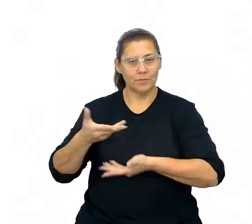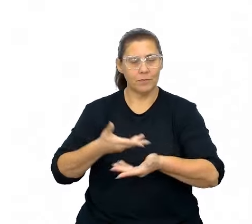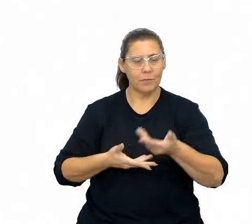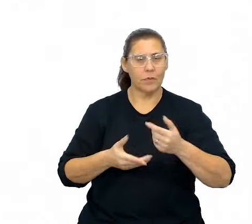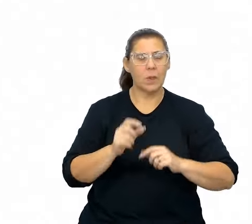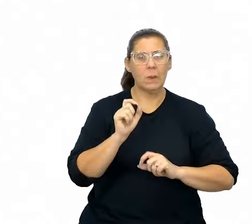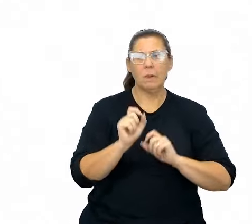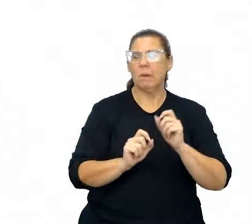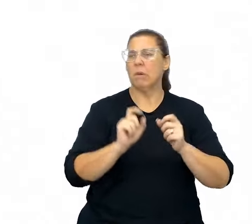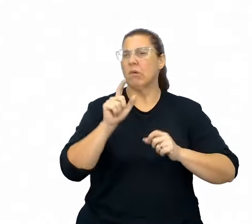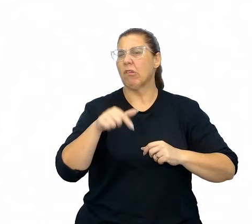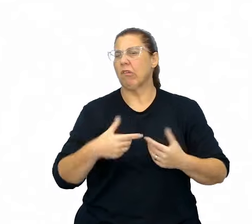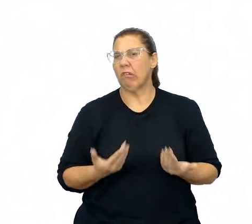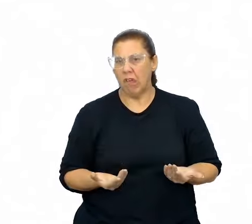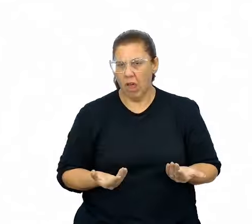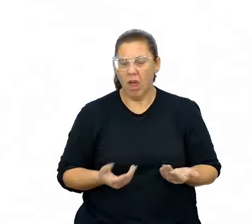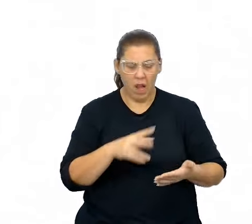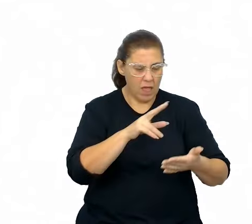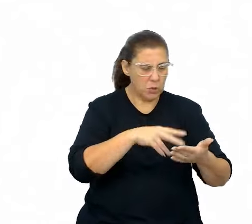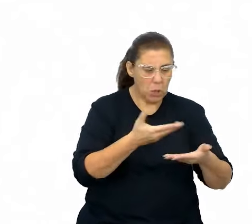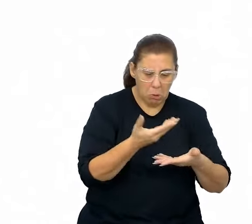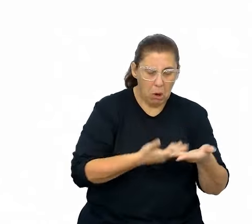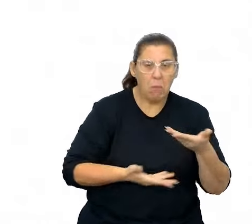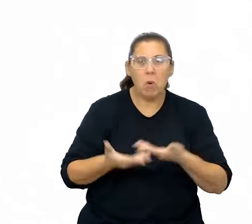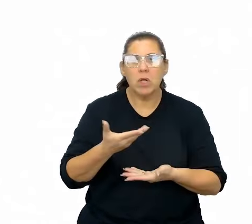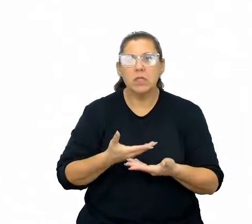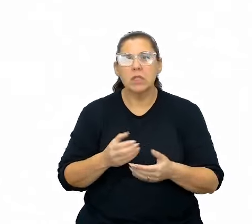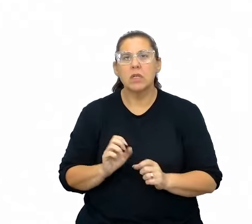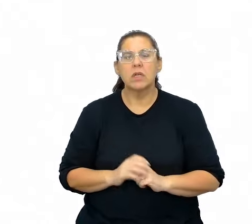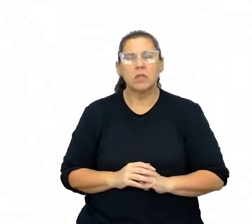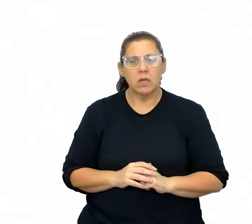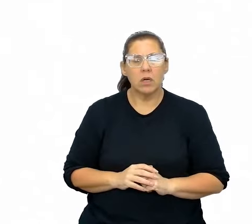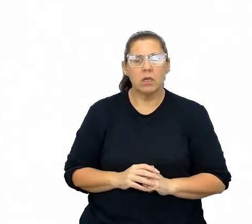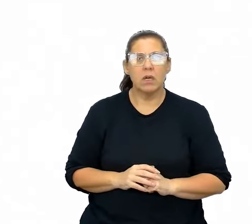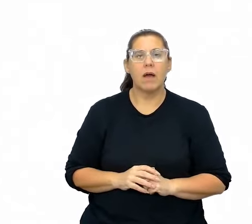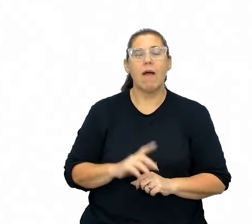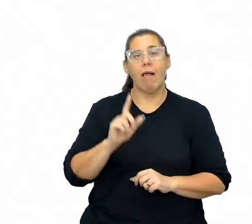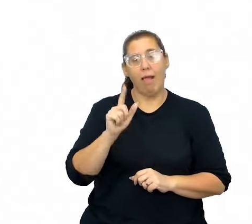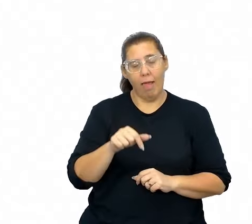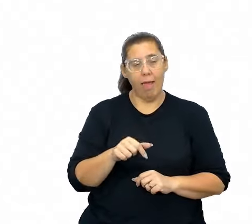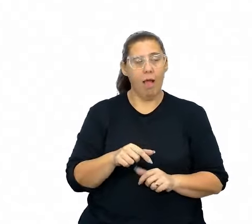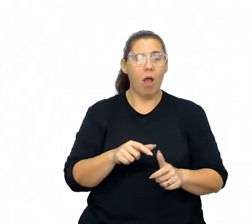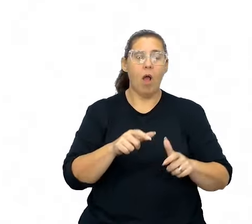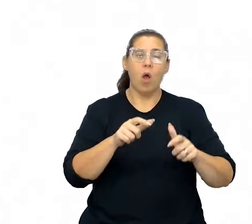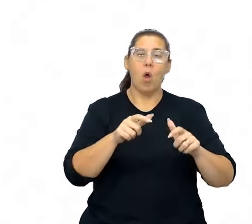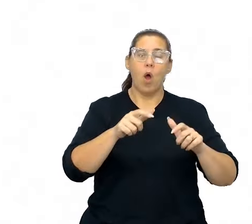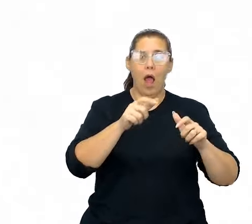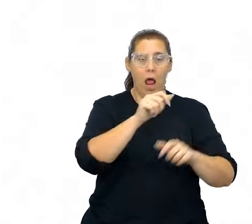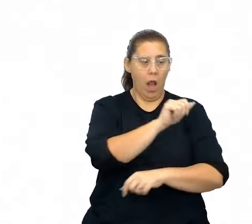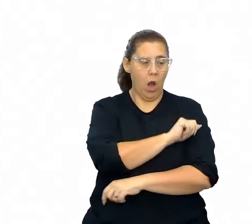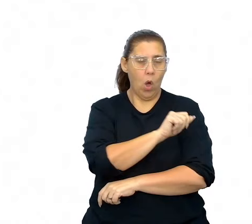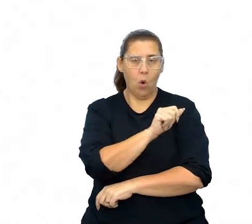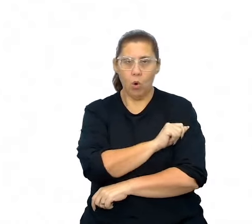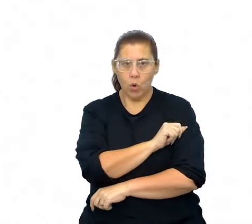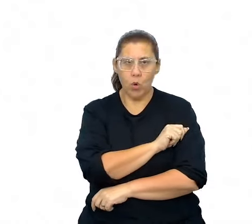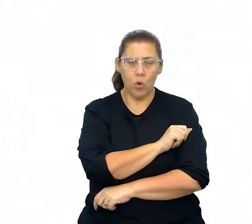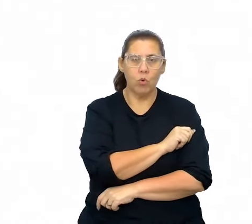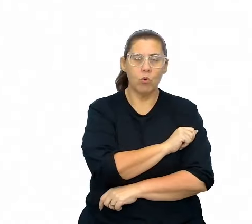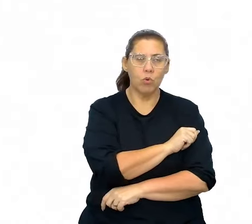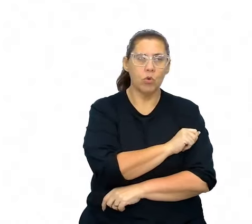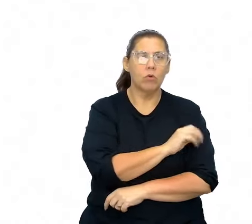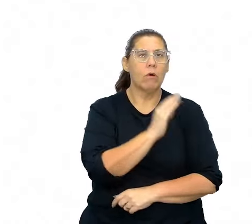O que é essa leitura colaborativa ou compartilhada? É onde os estudantes construirão